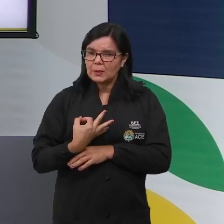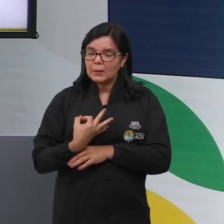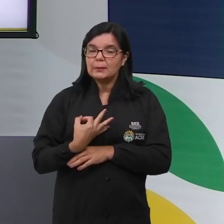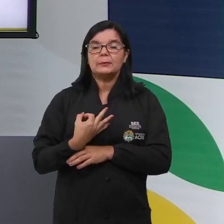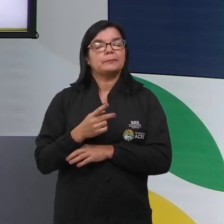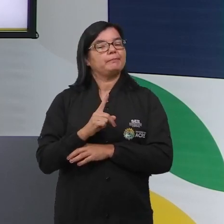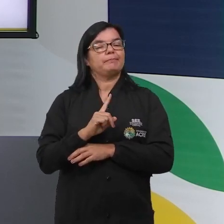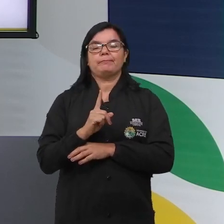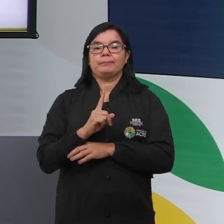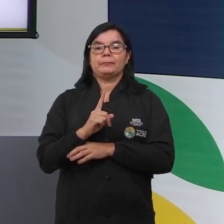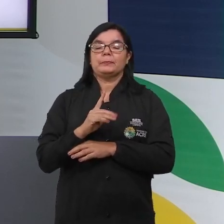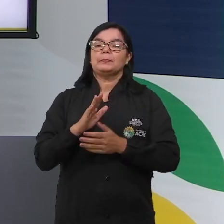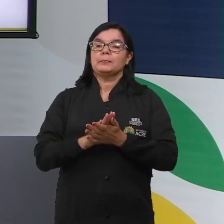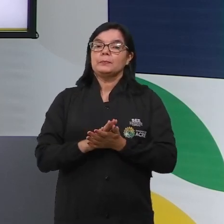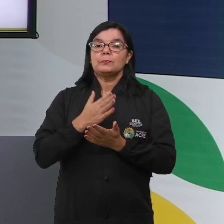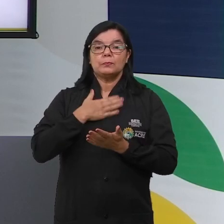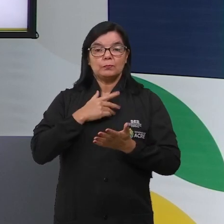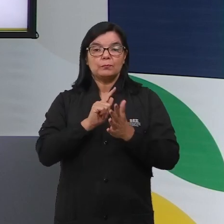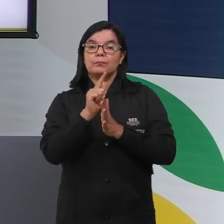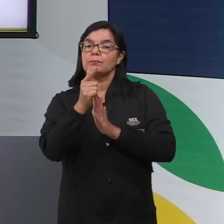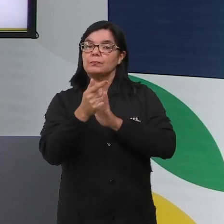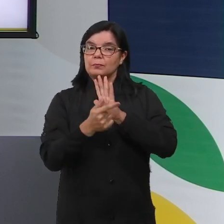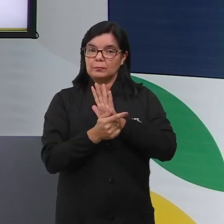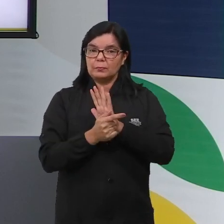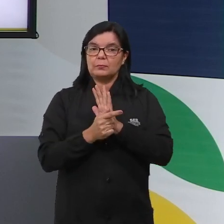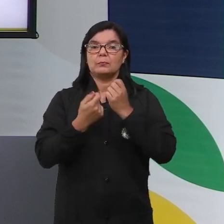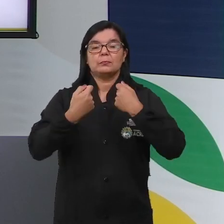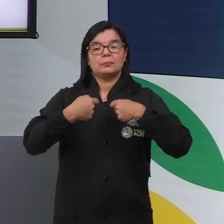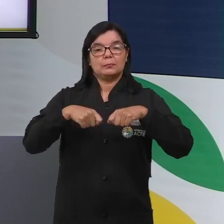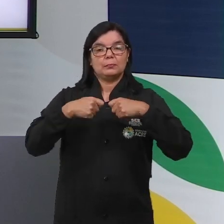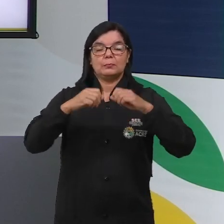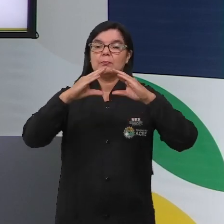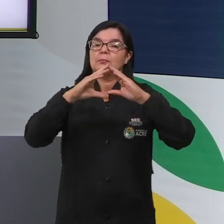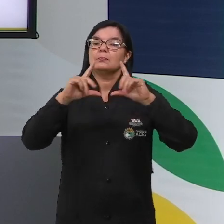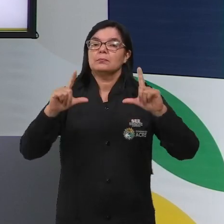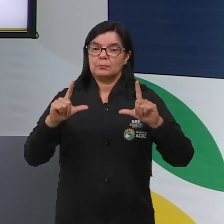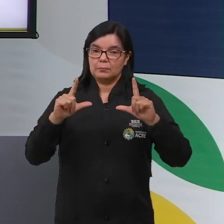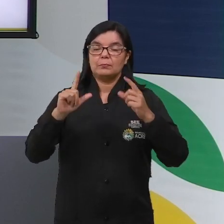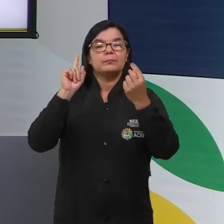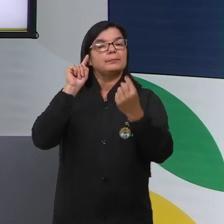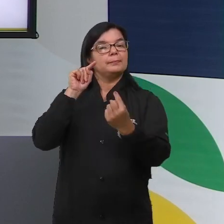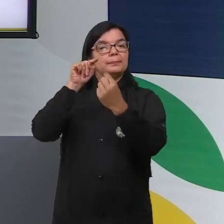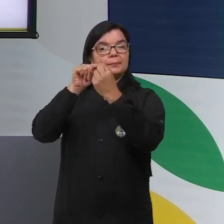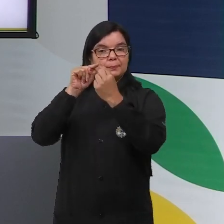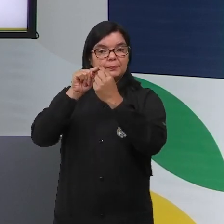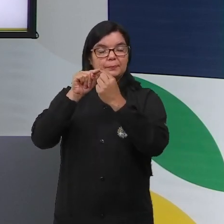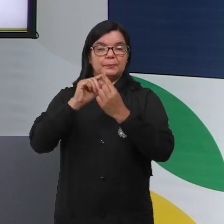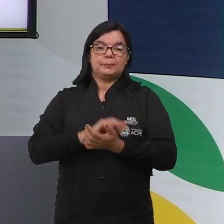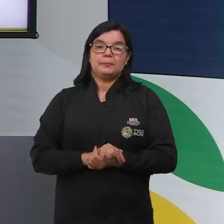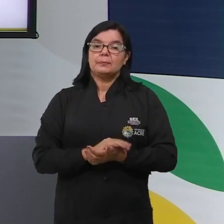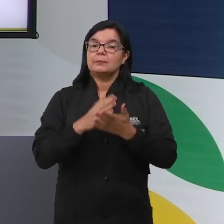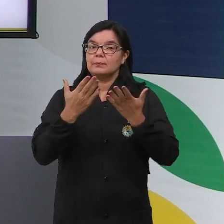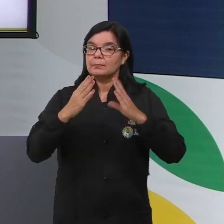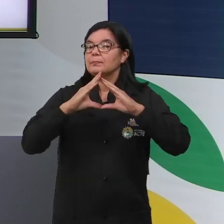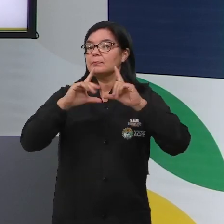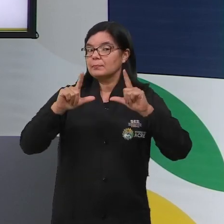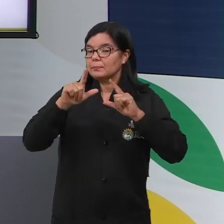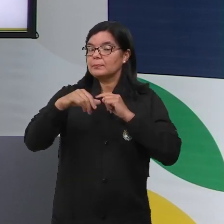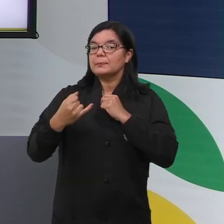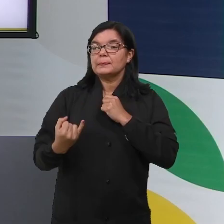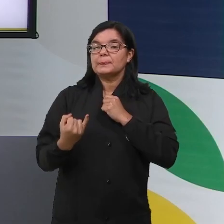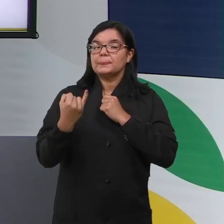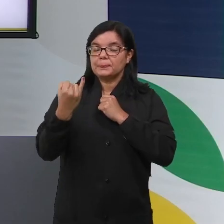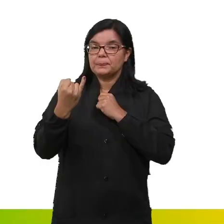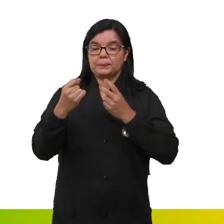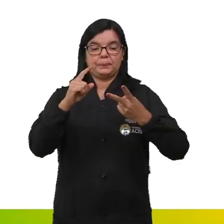Não. Então, de acordo com o meu gênero, ele tem que ser claro e objetivo, tá certo? Então, essa clareza ela é importante.